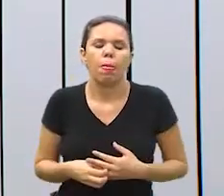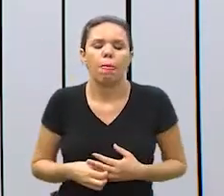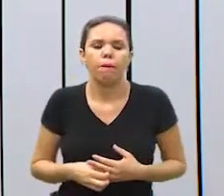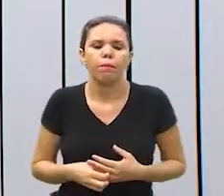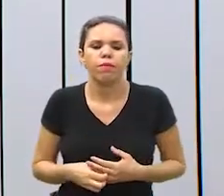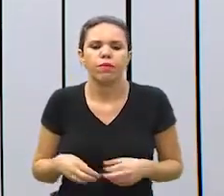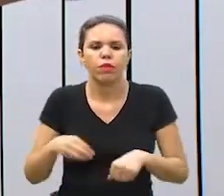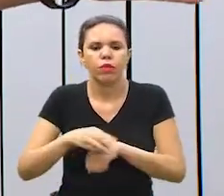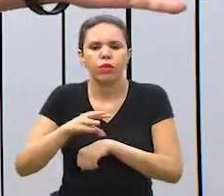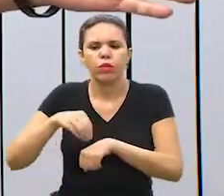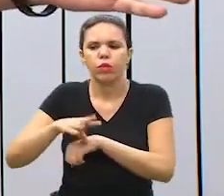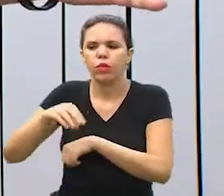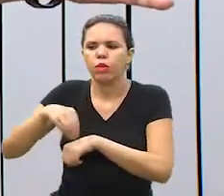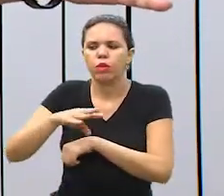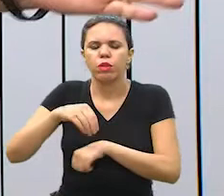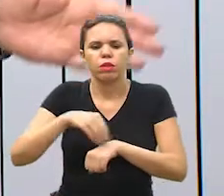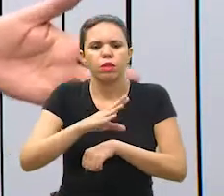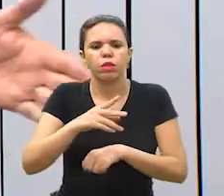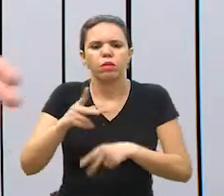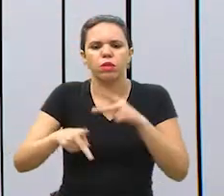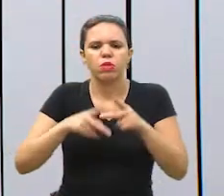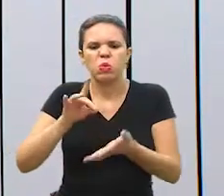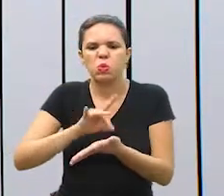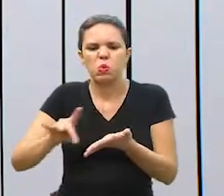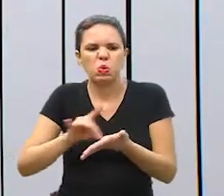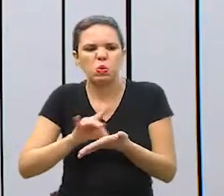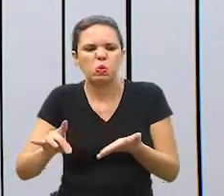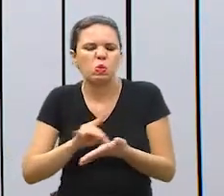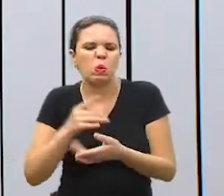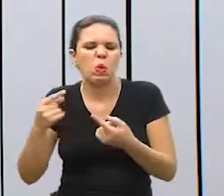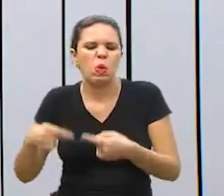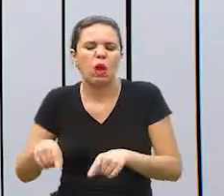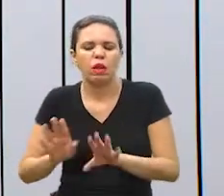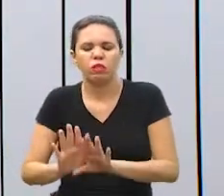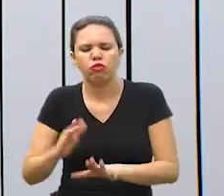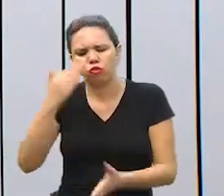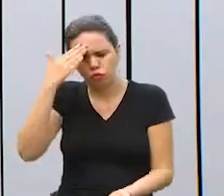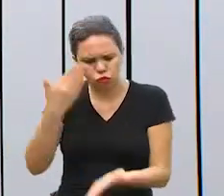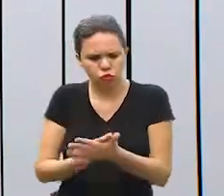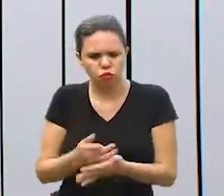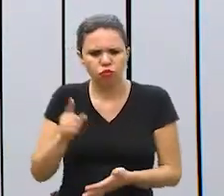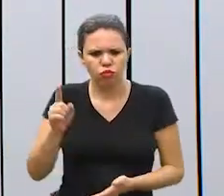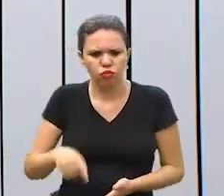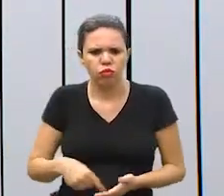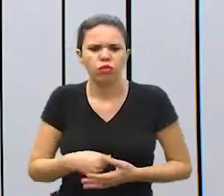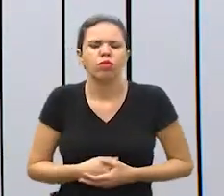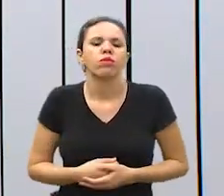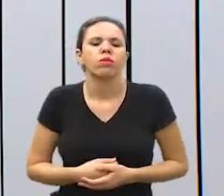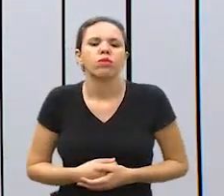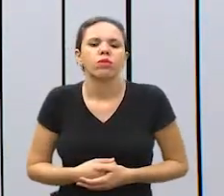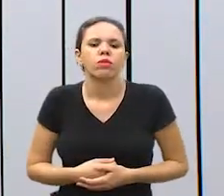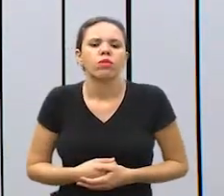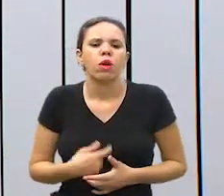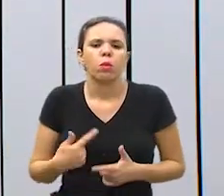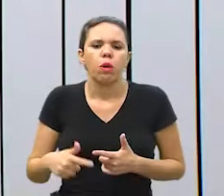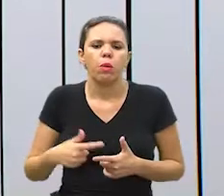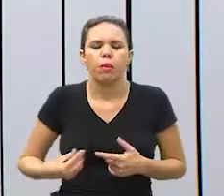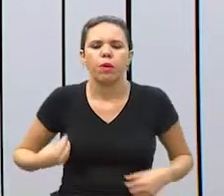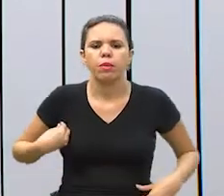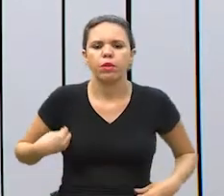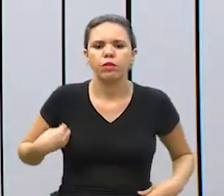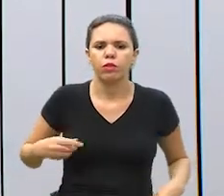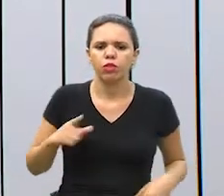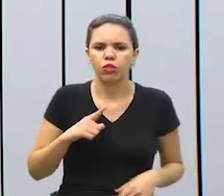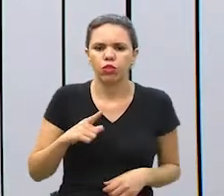estar jogando para os inimigos. Mas eu ainda acredito. O problema que nós tivemos aí,